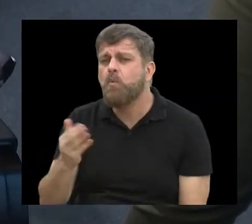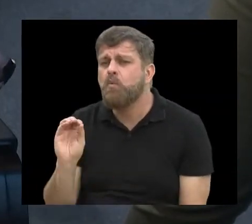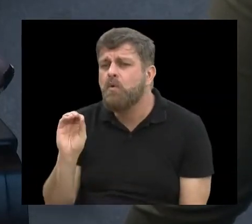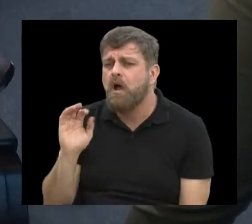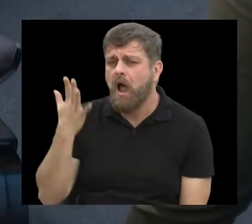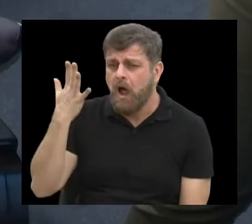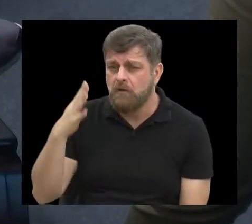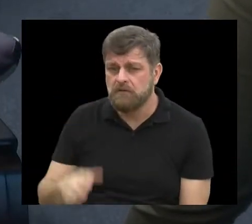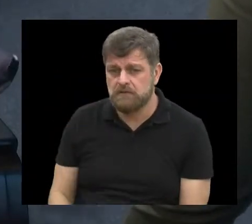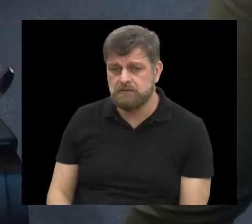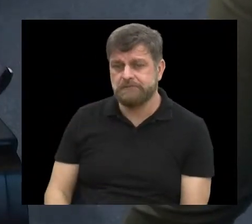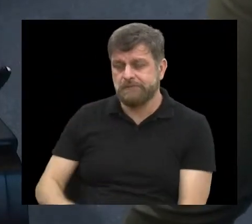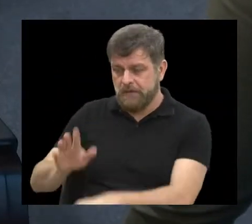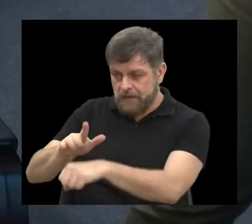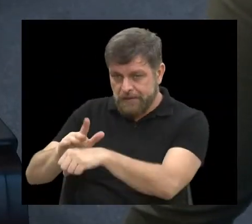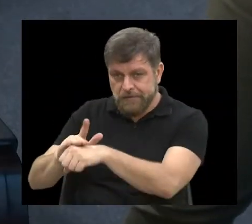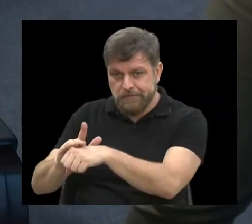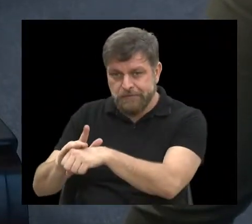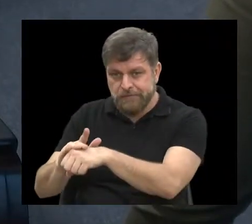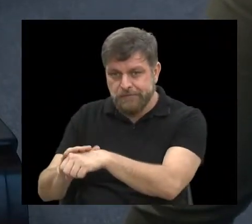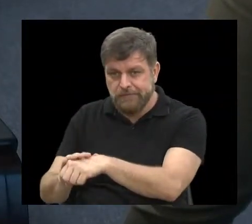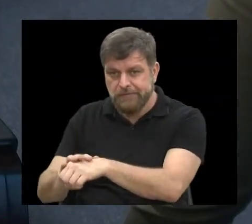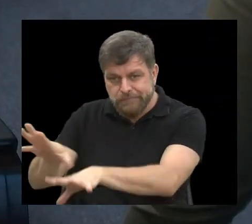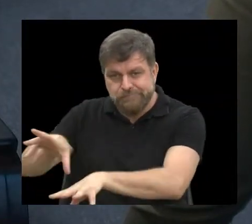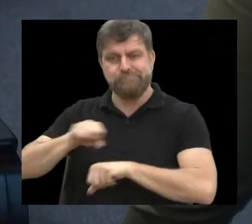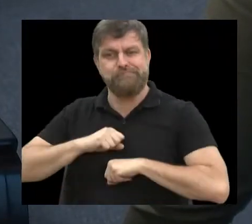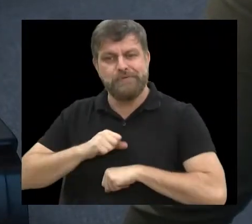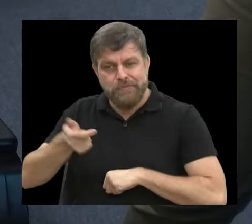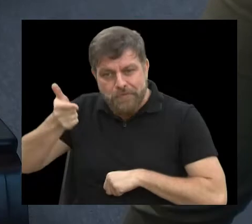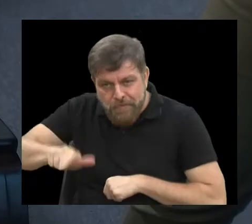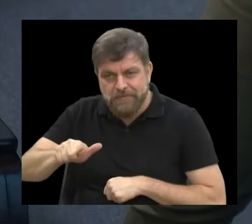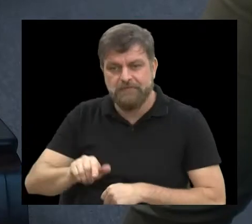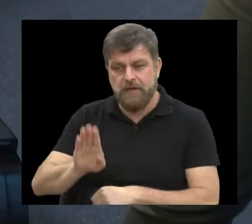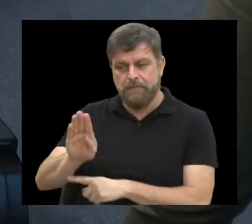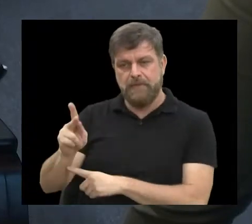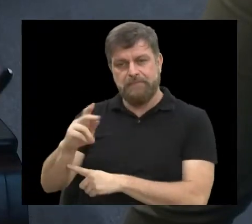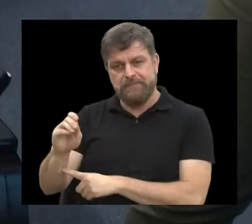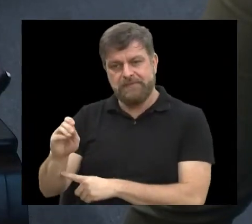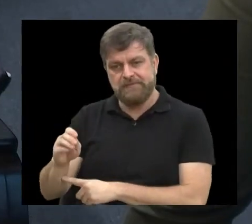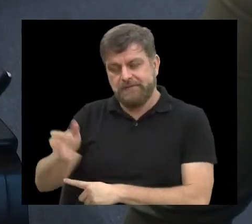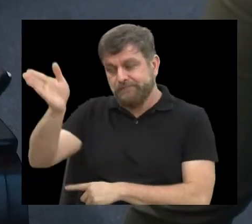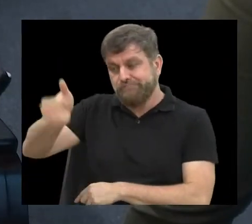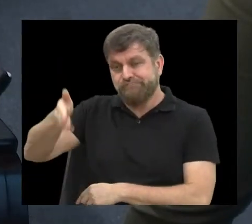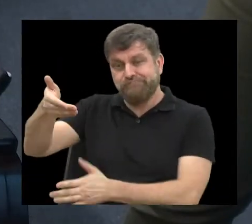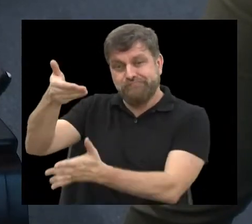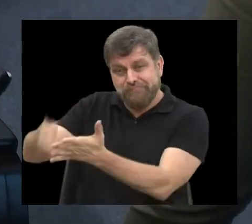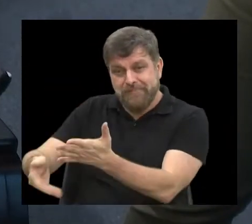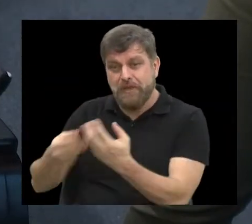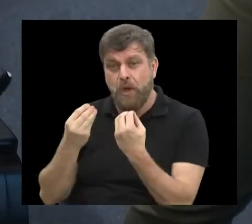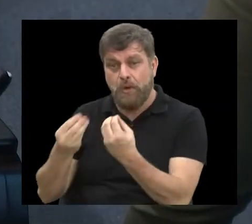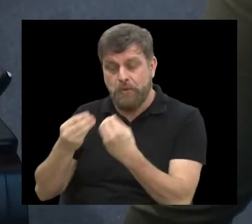de reincidir a doença e a pessoa que fez o cancelamento reincide,